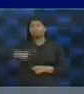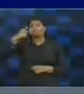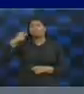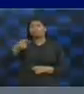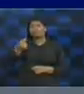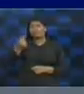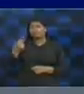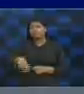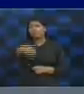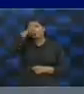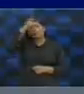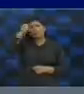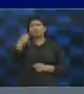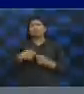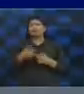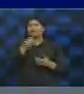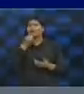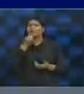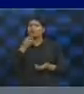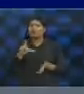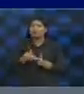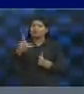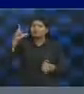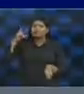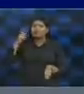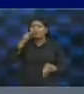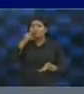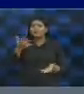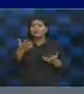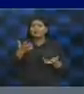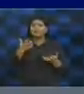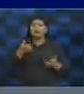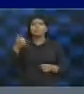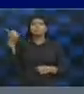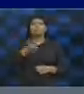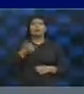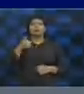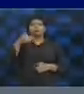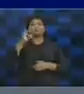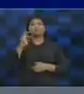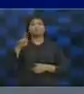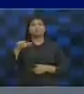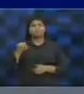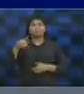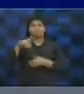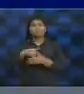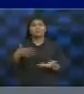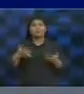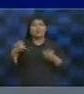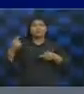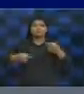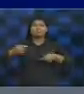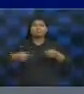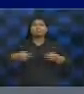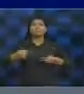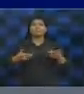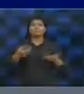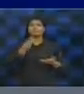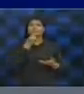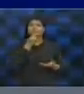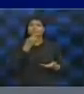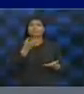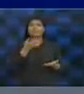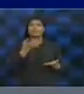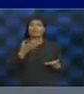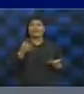cumpriu as promessas de campanha? Ele tenta, desde o primeiro turno, se afastar do debate da avaliação da prefeitura dele. É isso